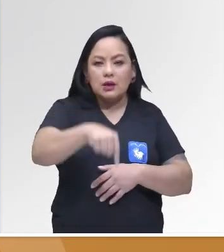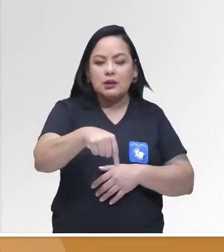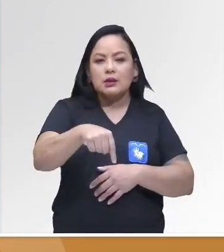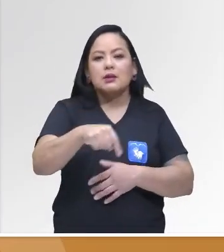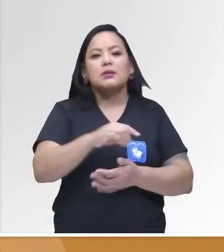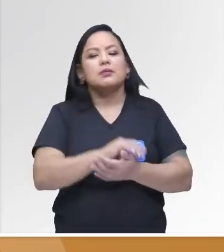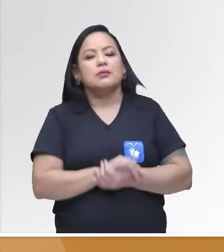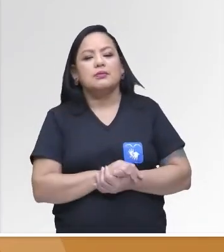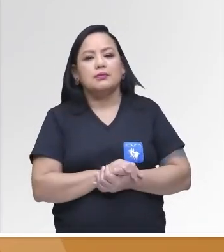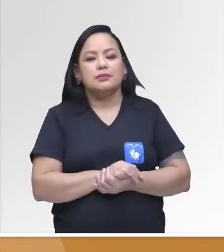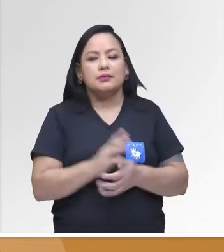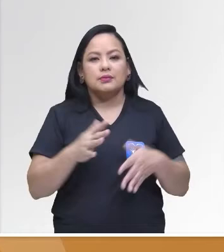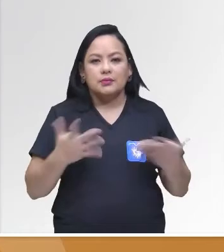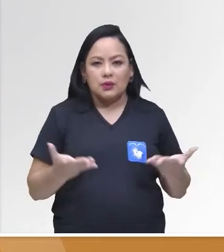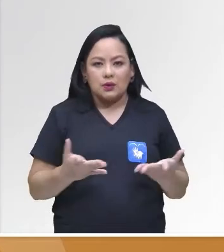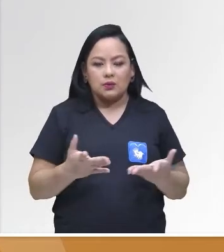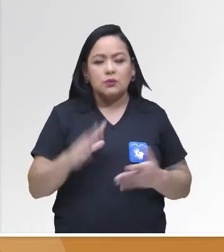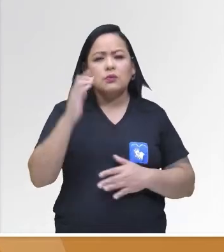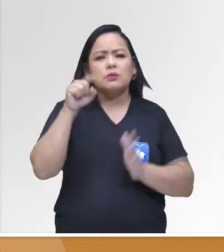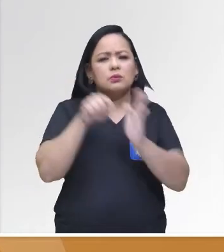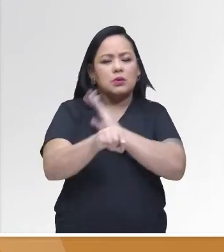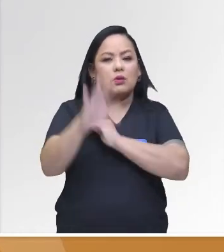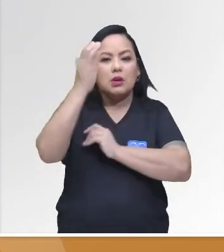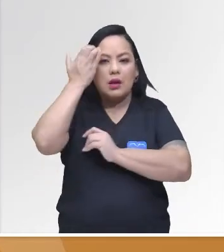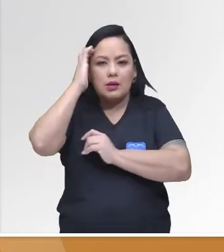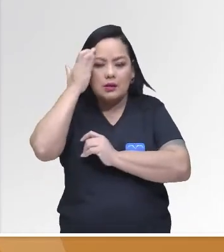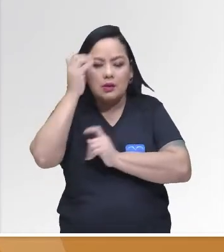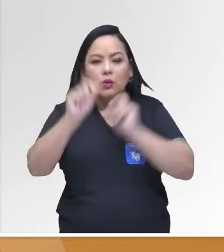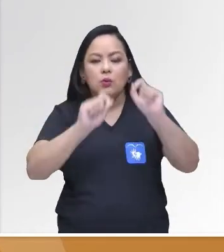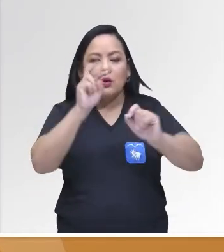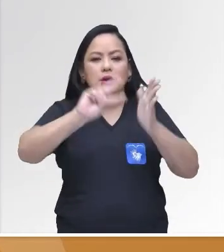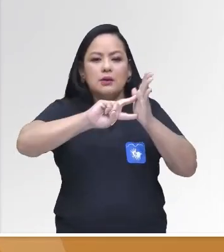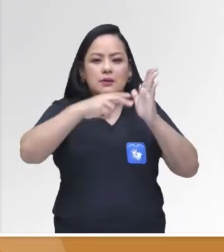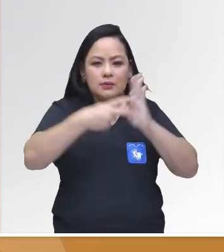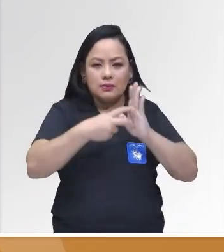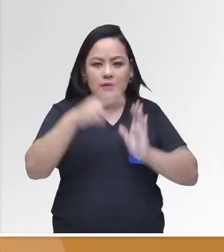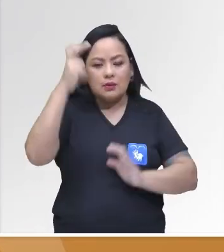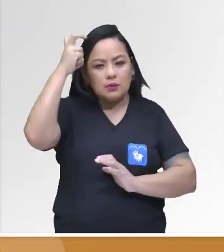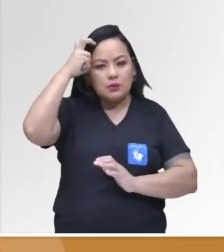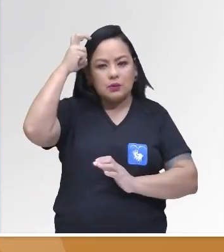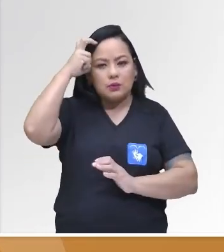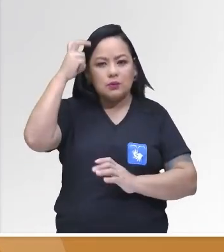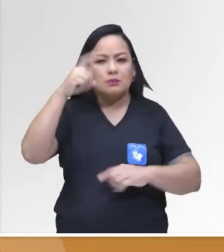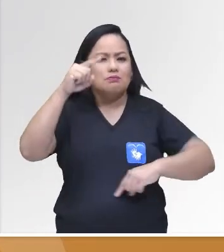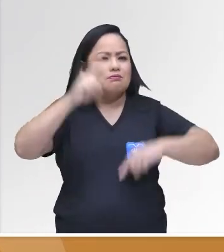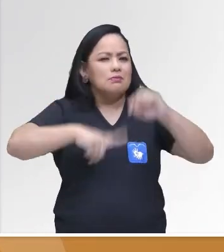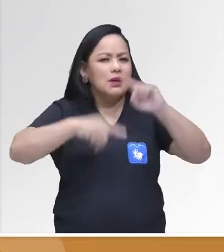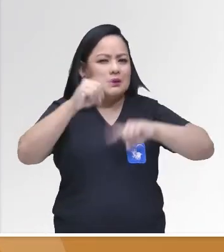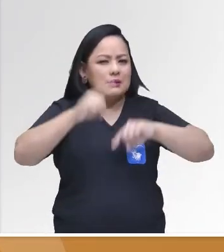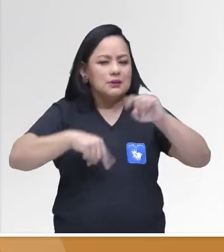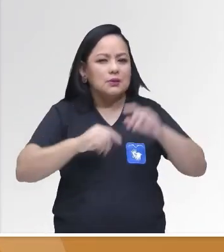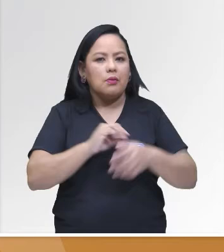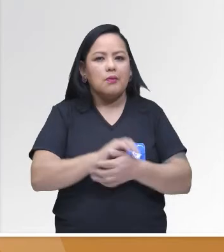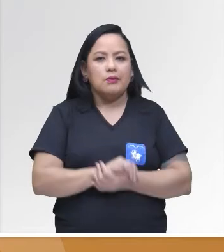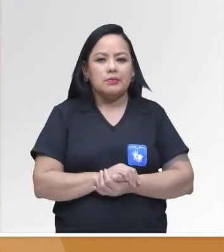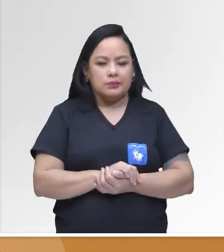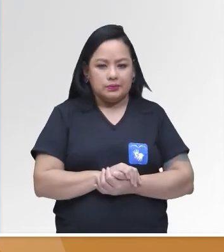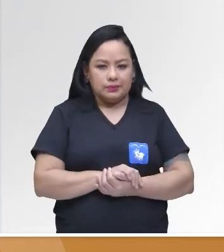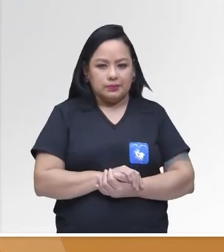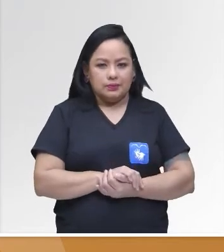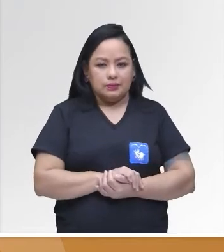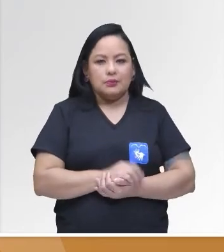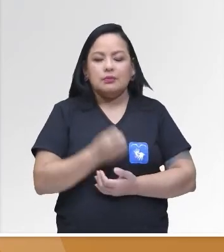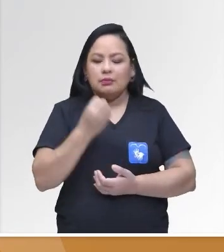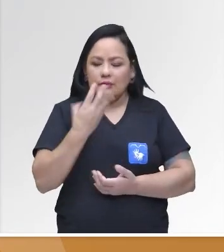comigo. E então, vocês entenderam o que significa cultura material? Muito